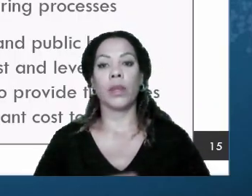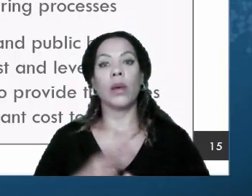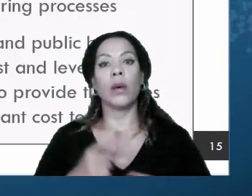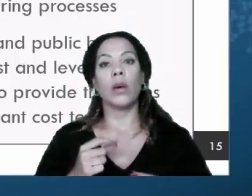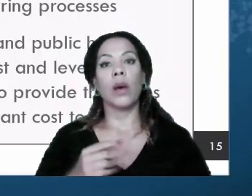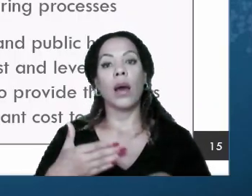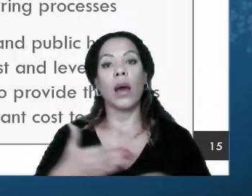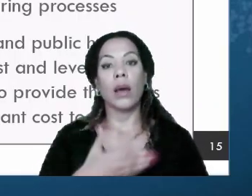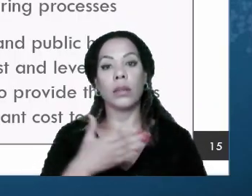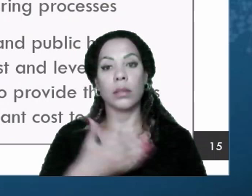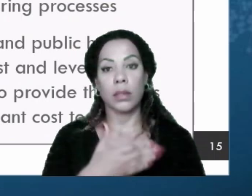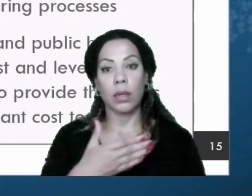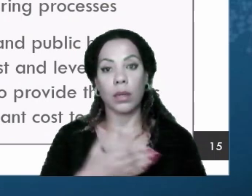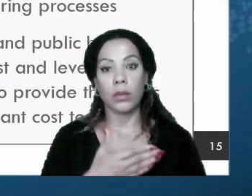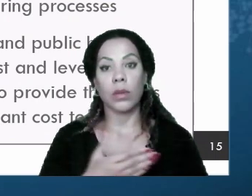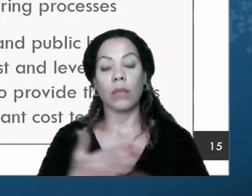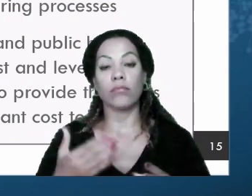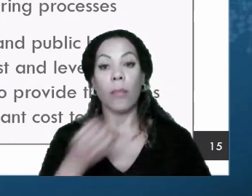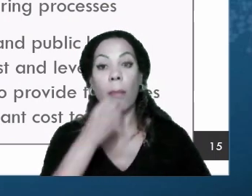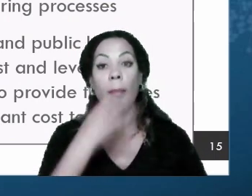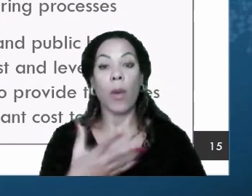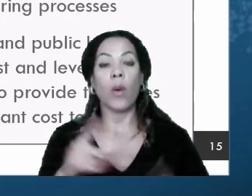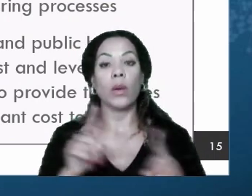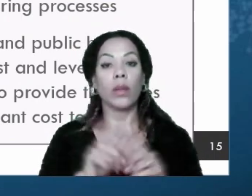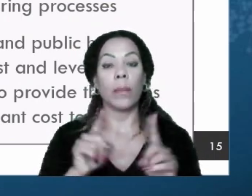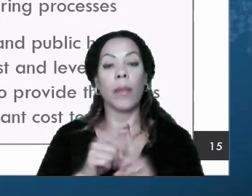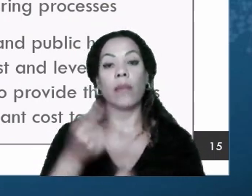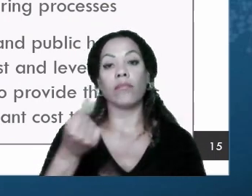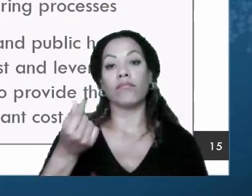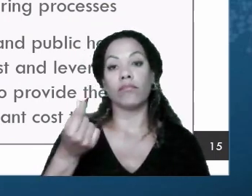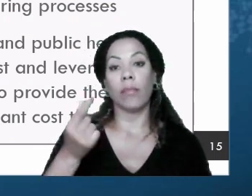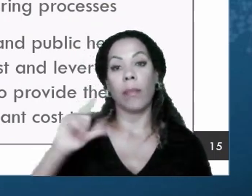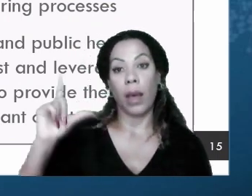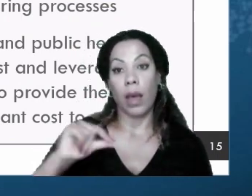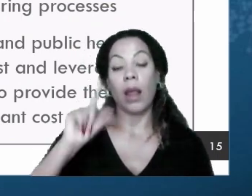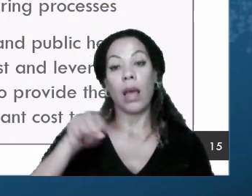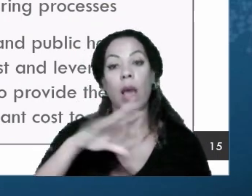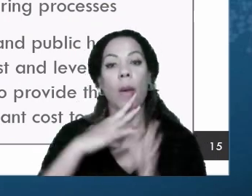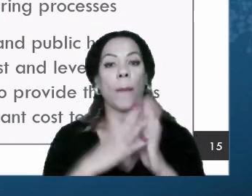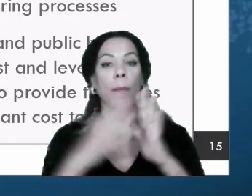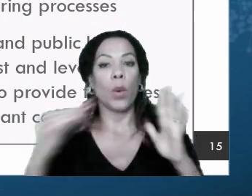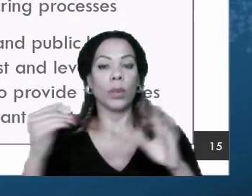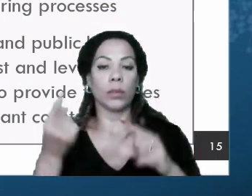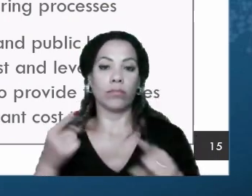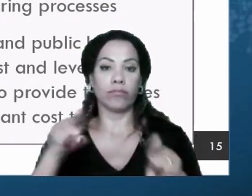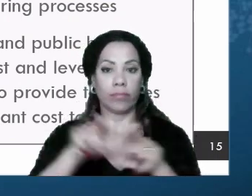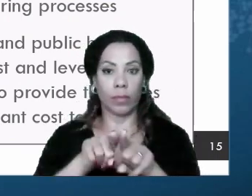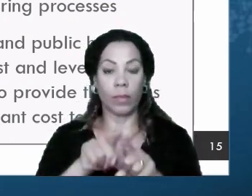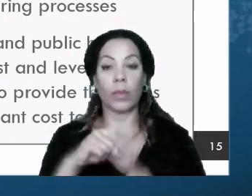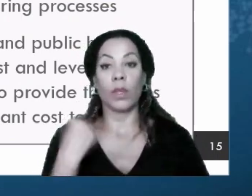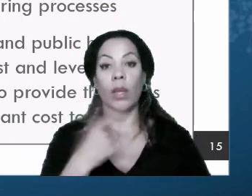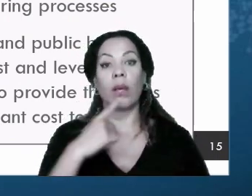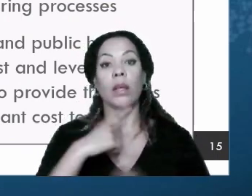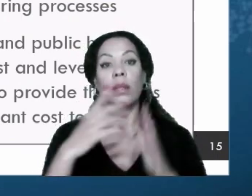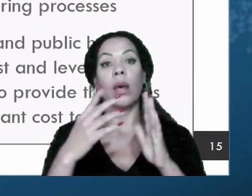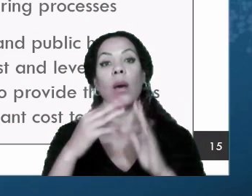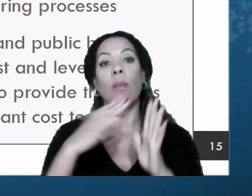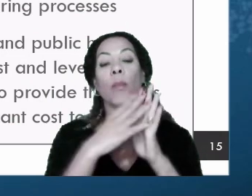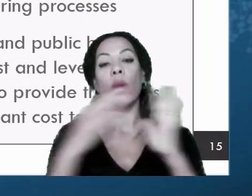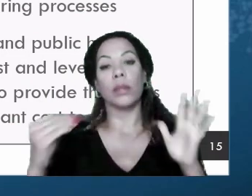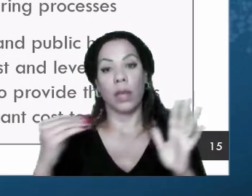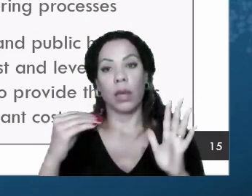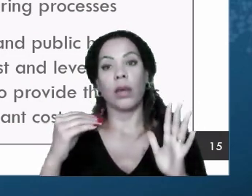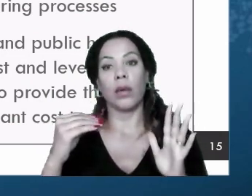Acesso e eficiência de custo. Esse é o nosso modelo de parceria. Nós temos aqui o modelo típico aqui.